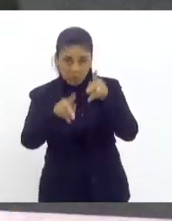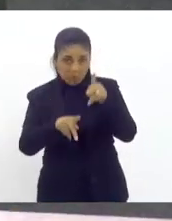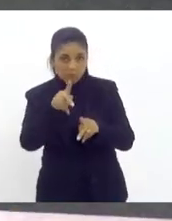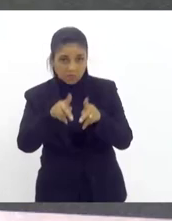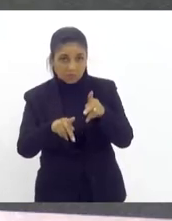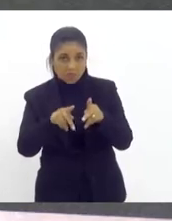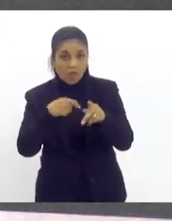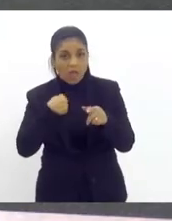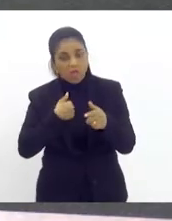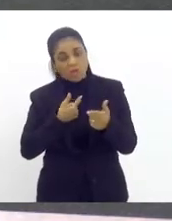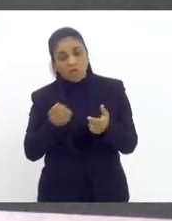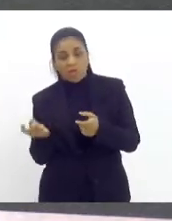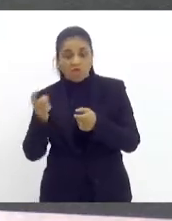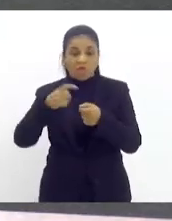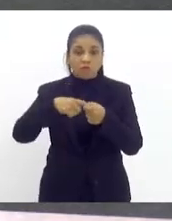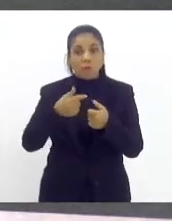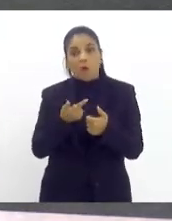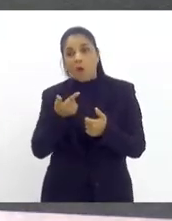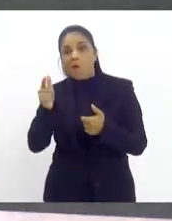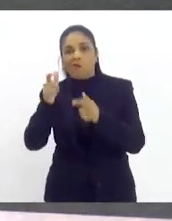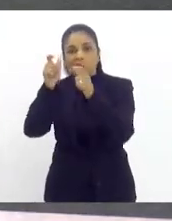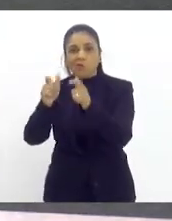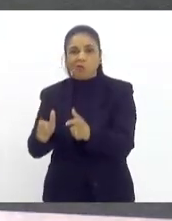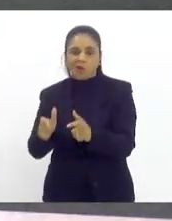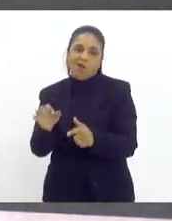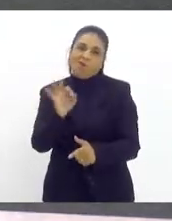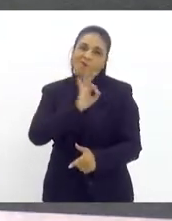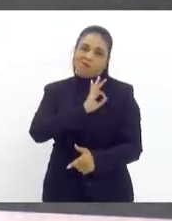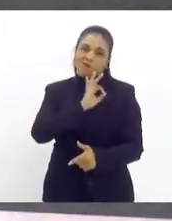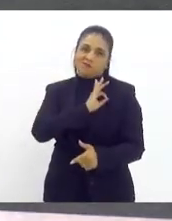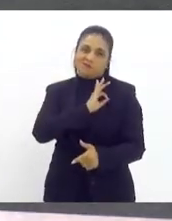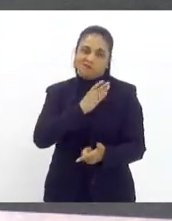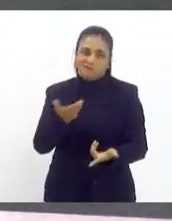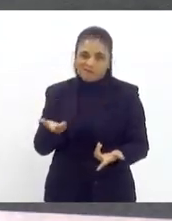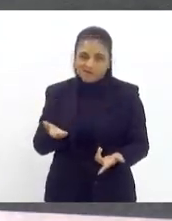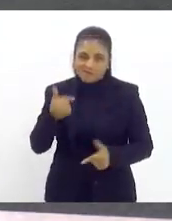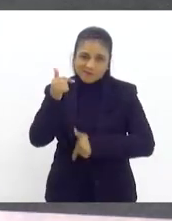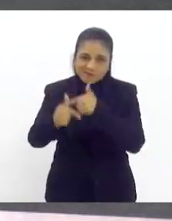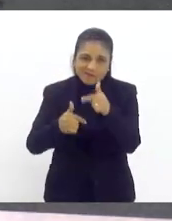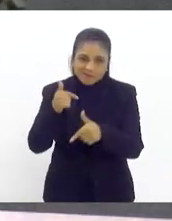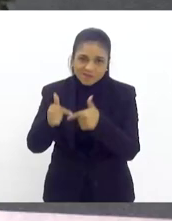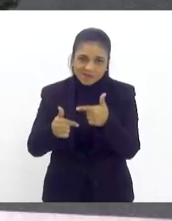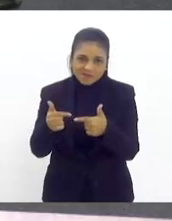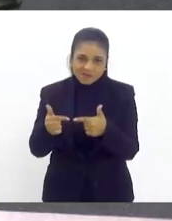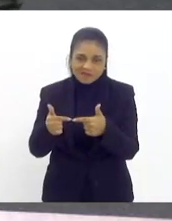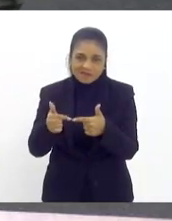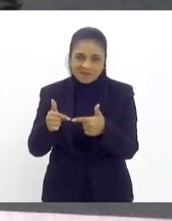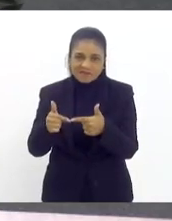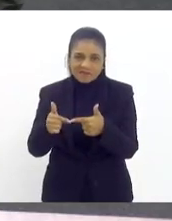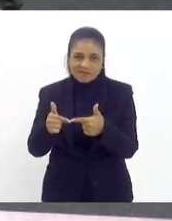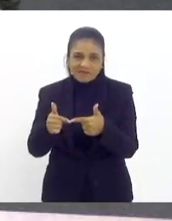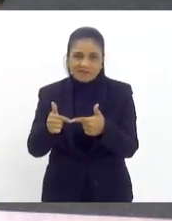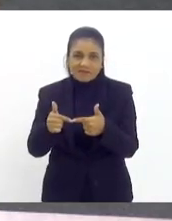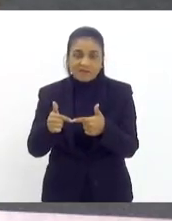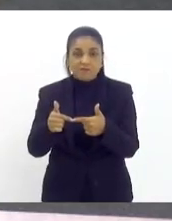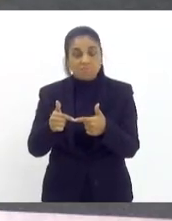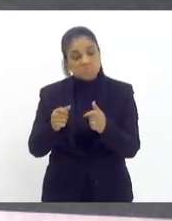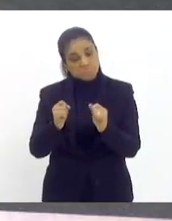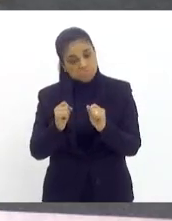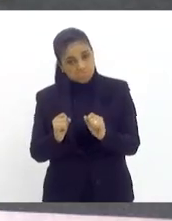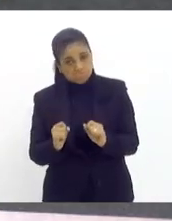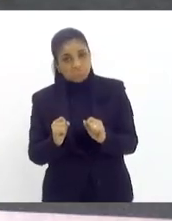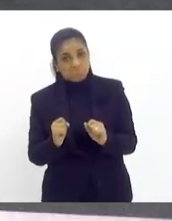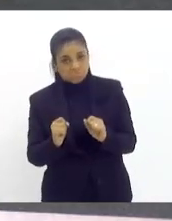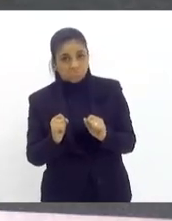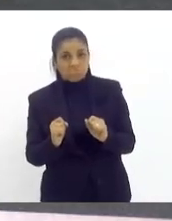retorna outra unidade policial e vou tirar plantão e pode e poderia ter me deparado né